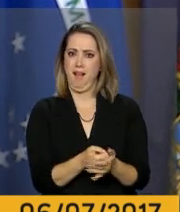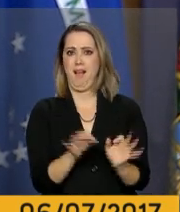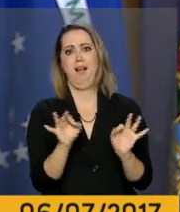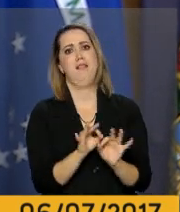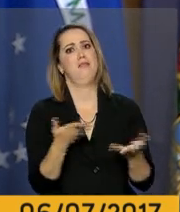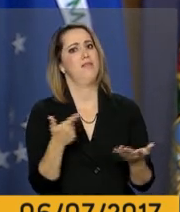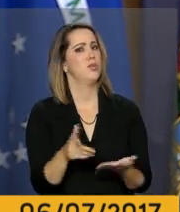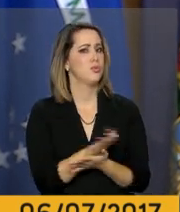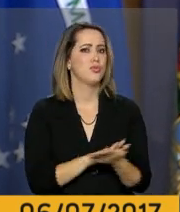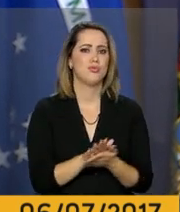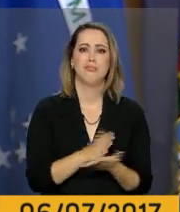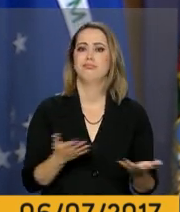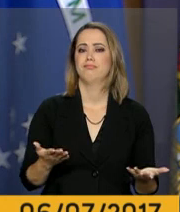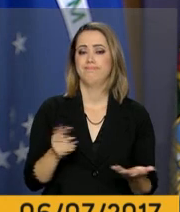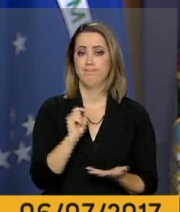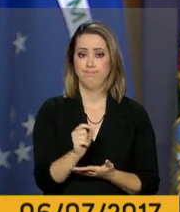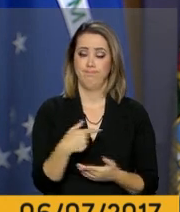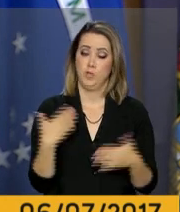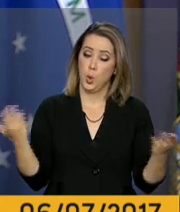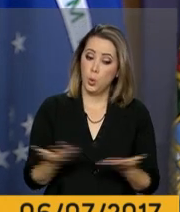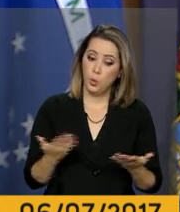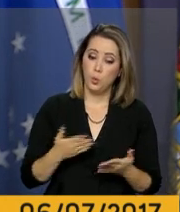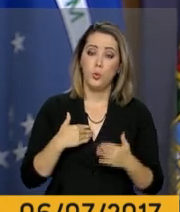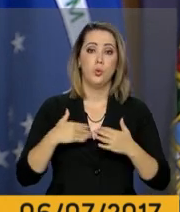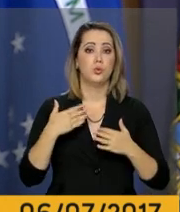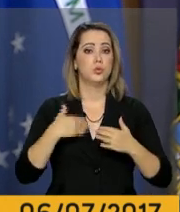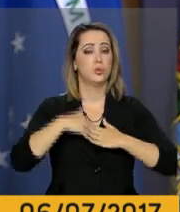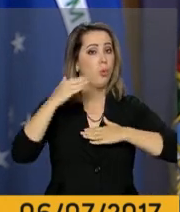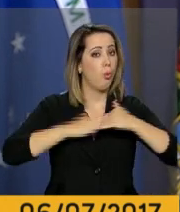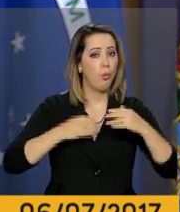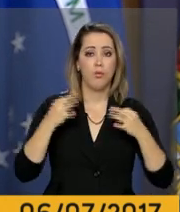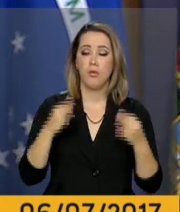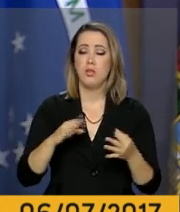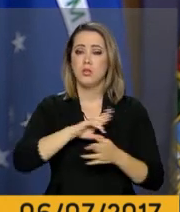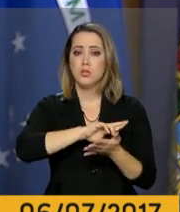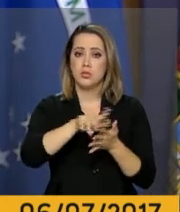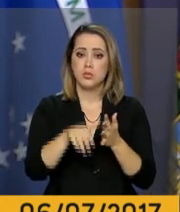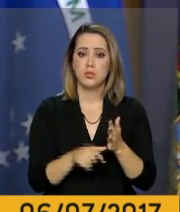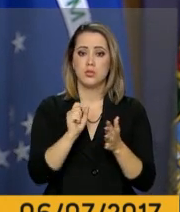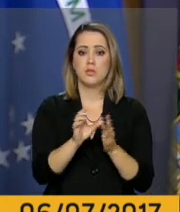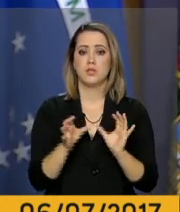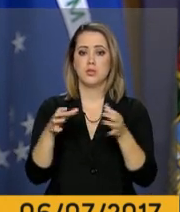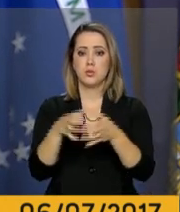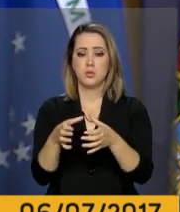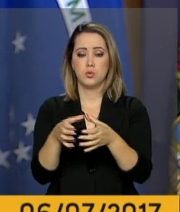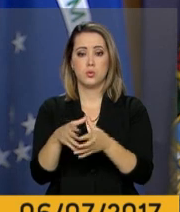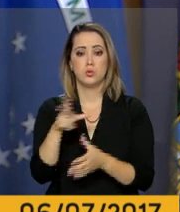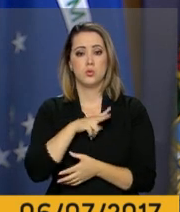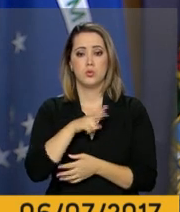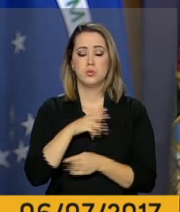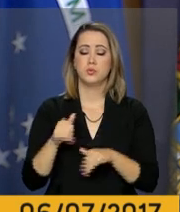pagar não conseguiria e hoje de qualquer maneira como há muitas instituições privadas a